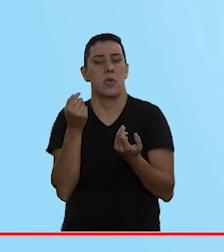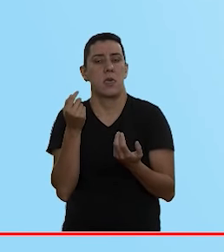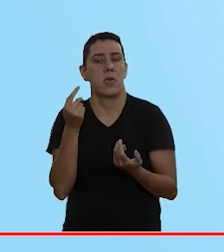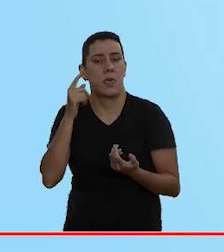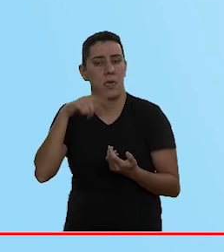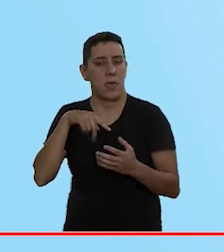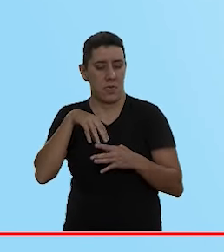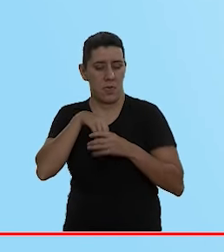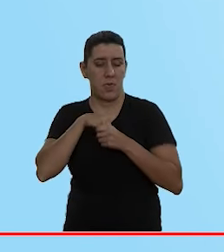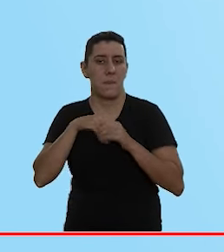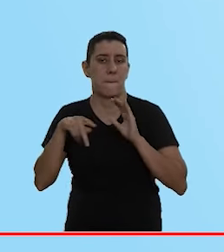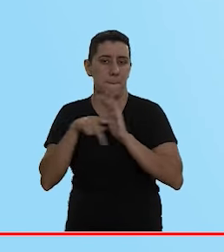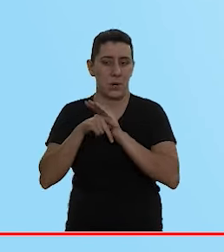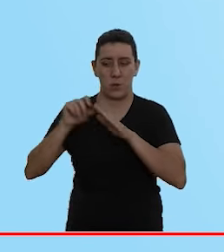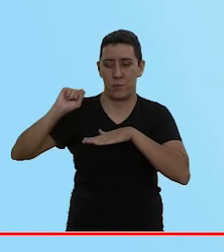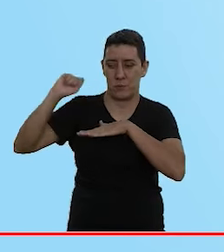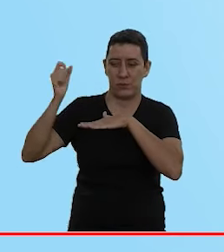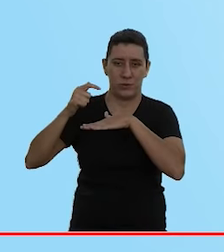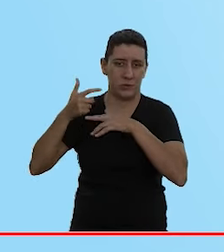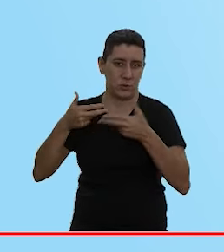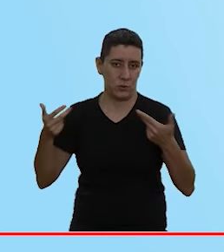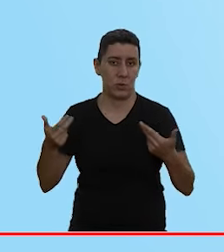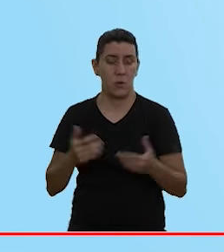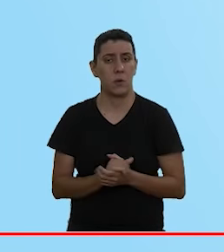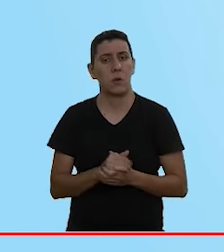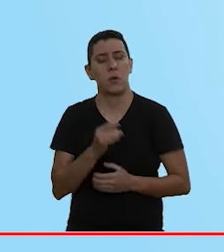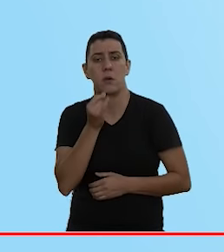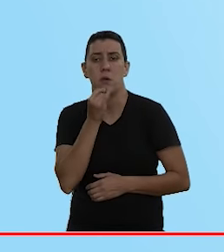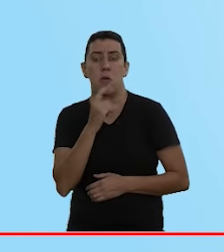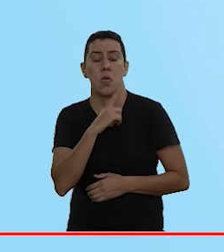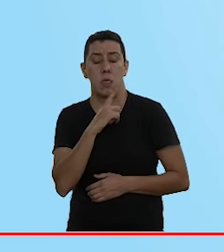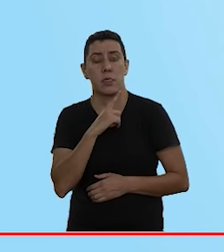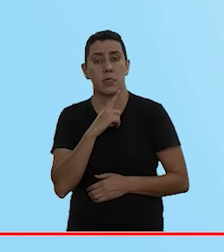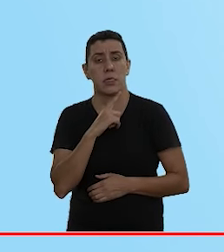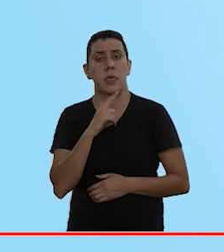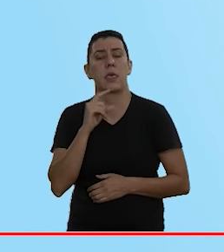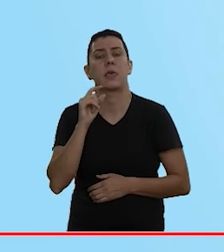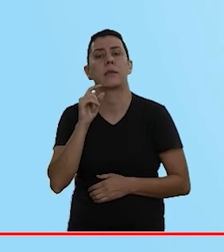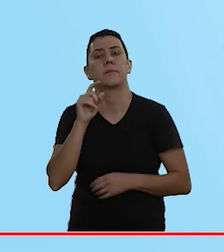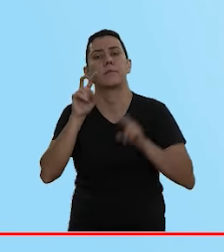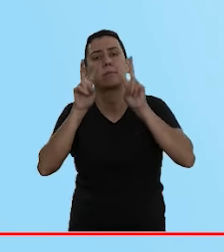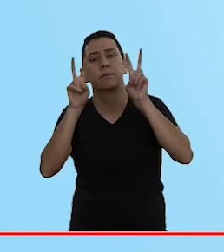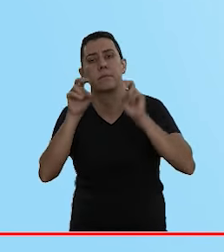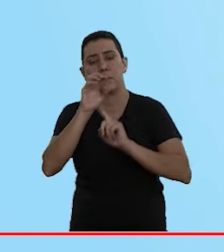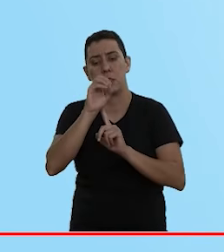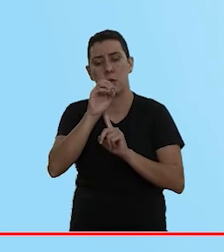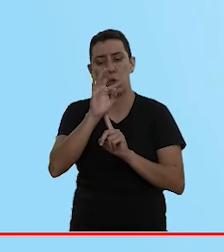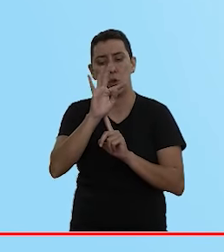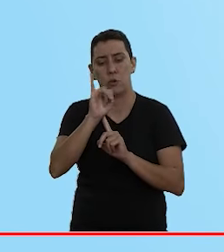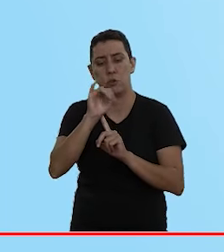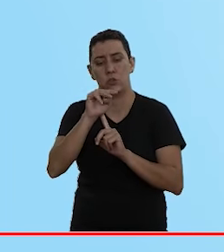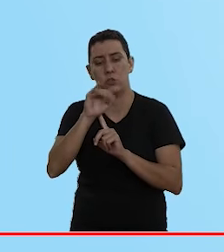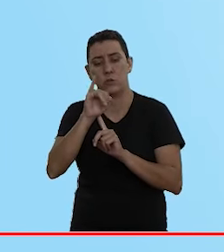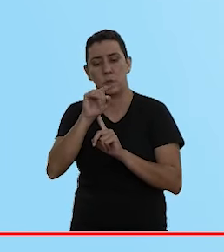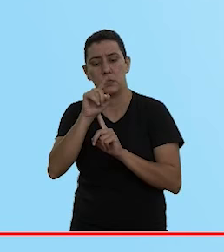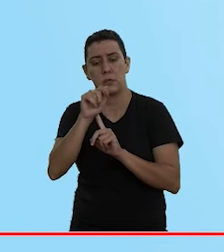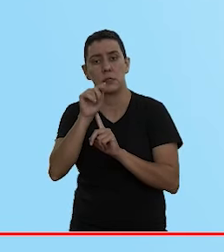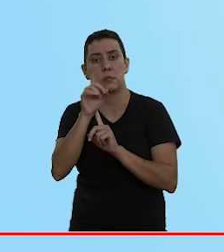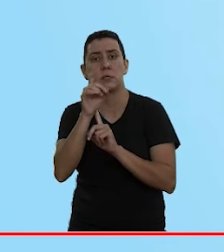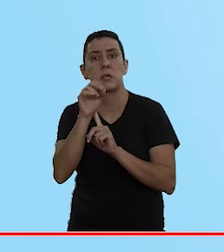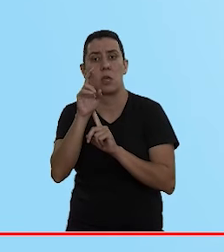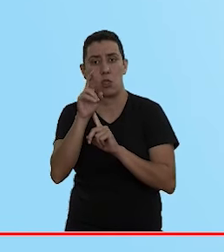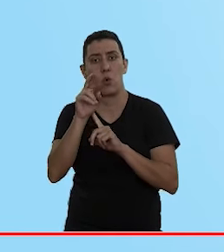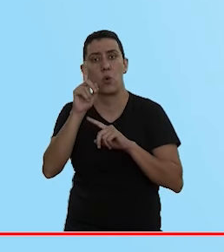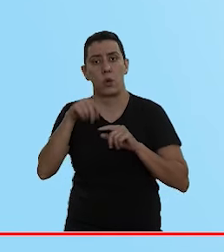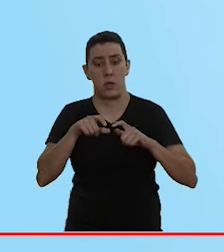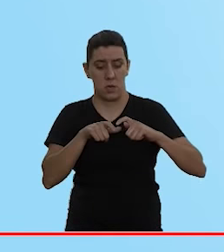de usinas solares. Existem, por exemplo, otimizadores de energia que são conectados nos módulos,